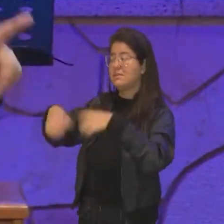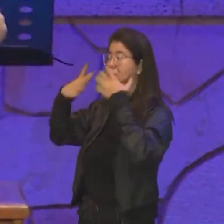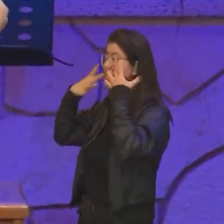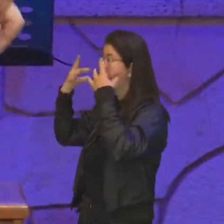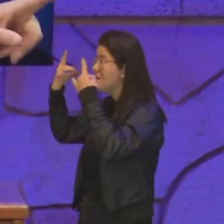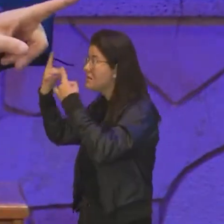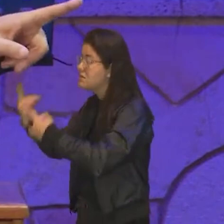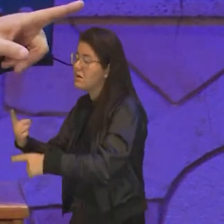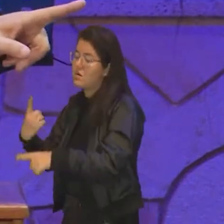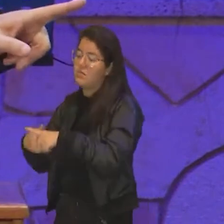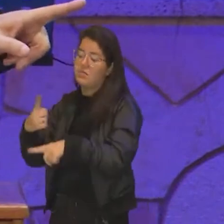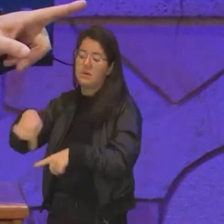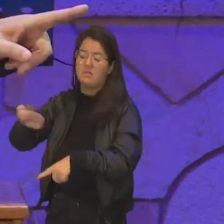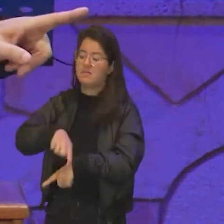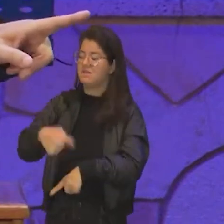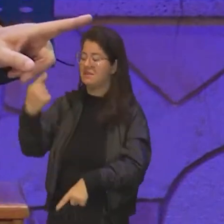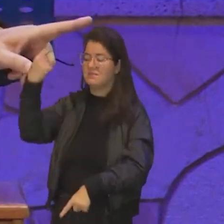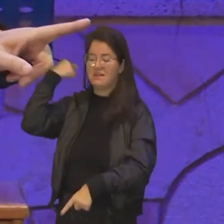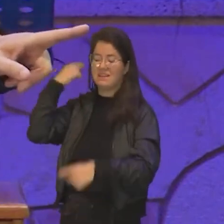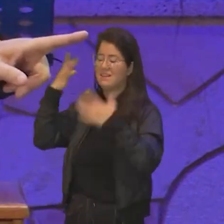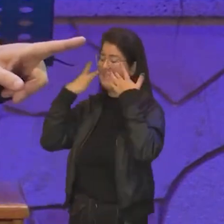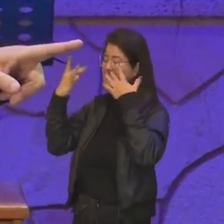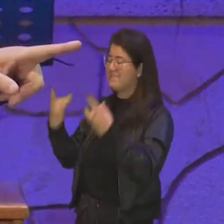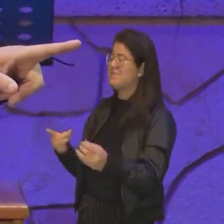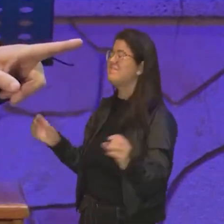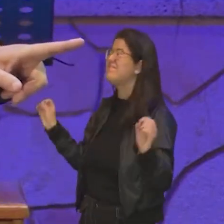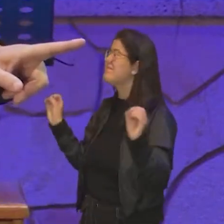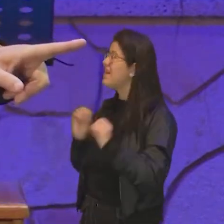que vocês não estavam fazendo anteriormente,